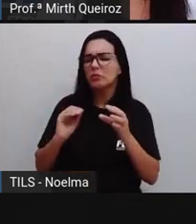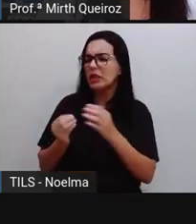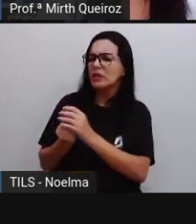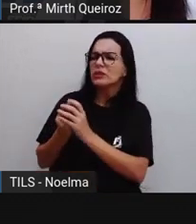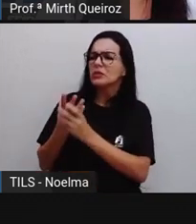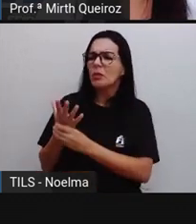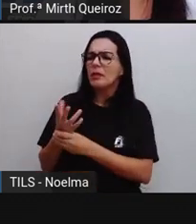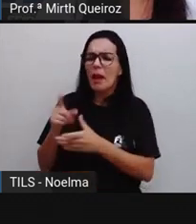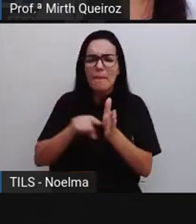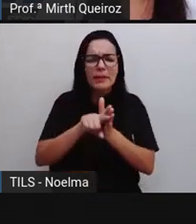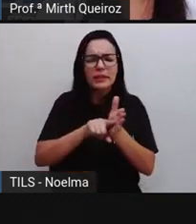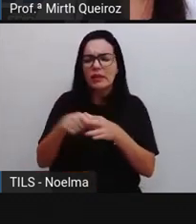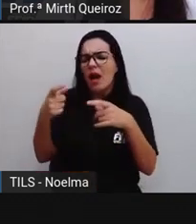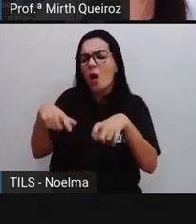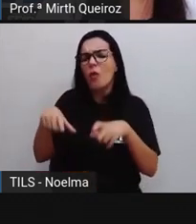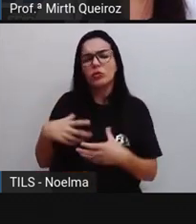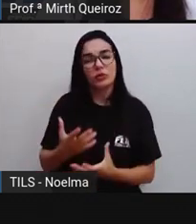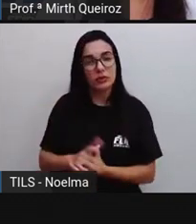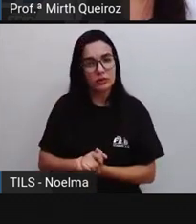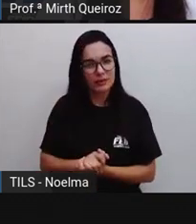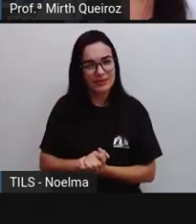que eles faziam isso?